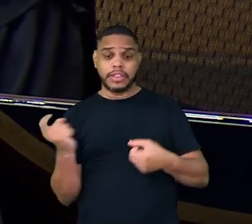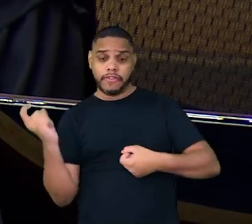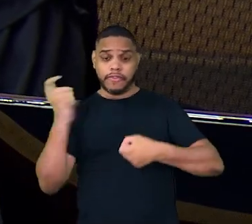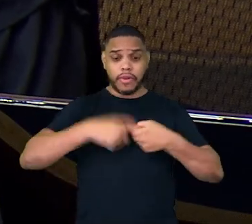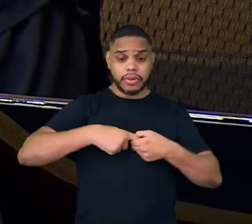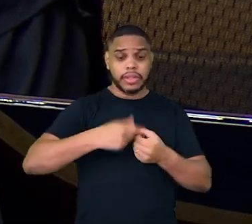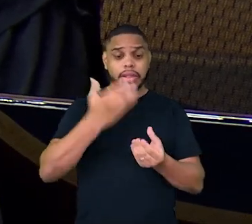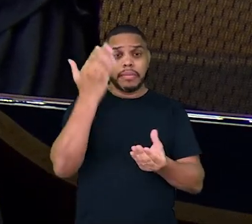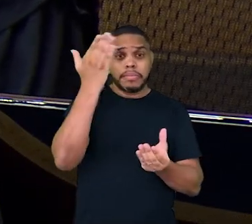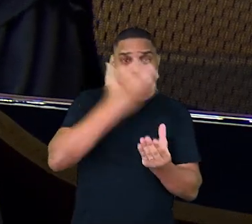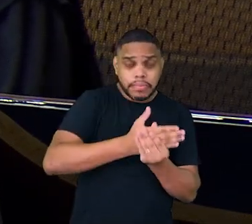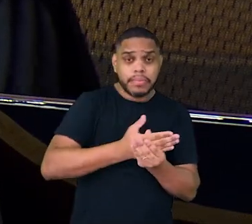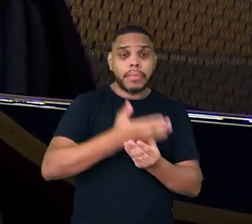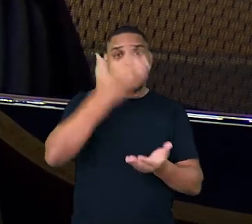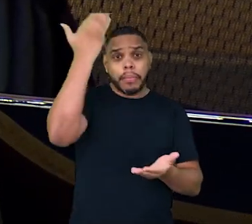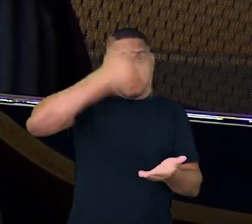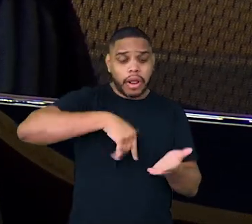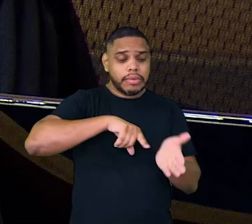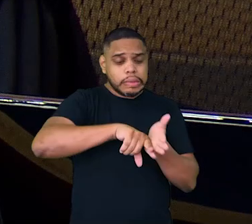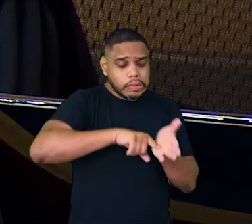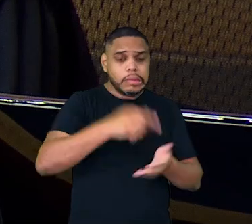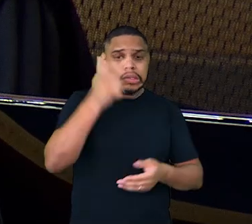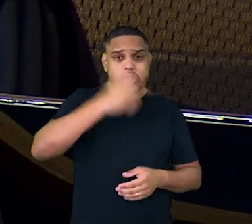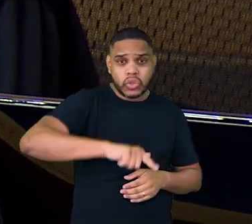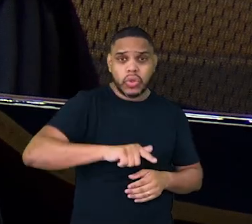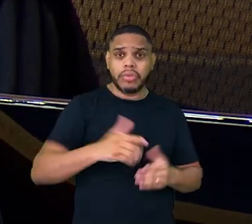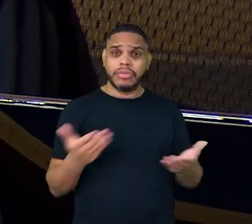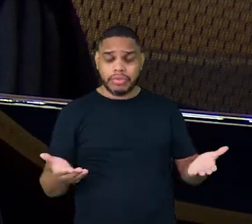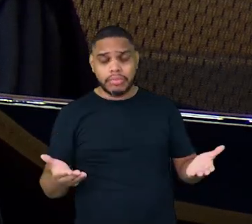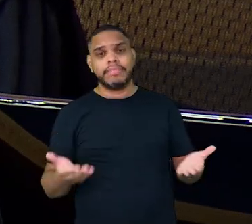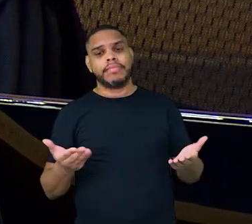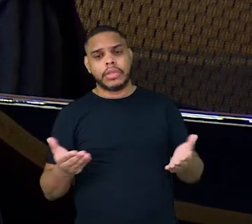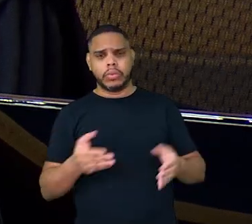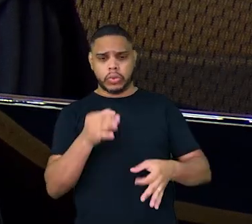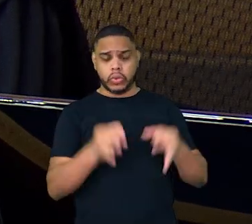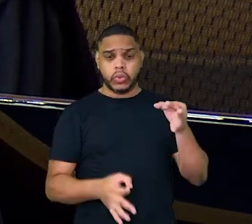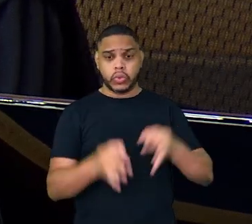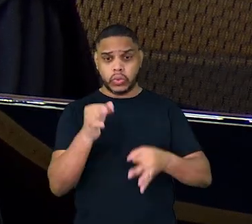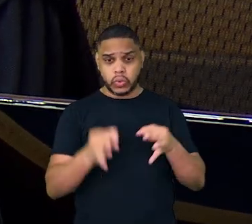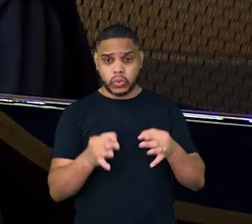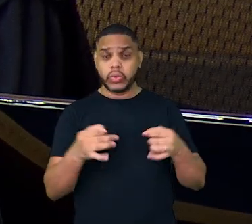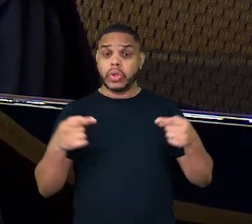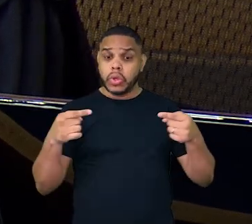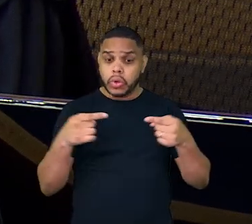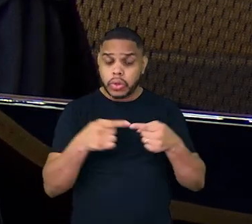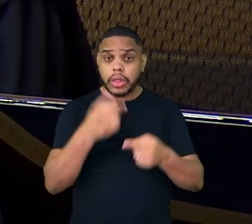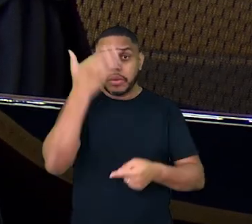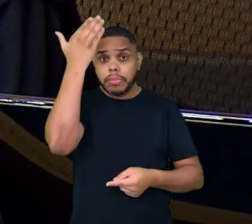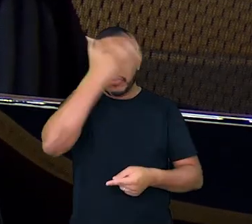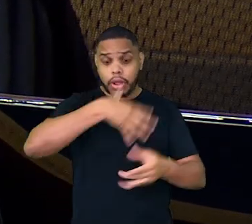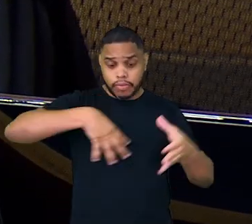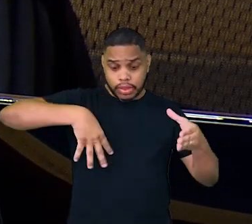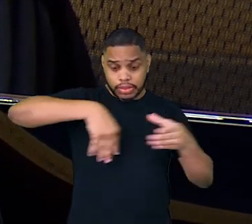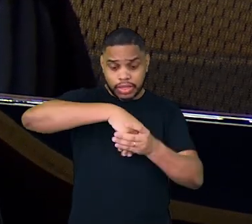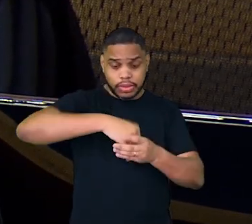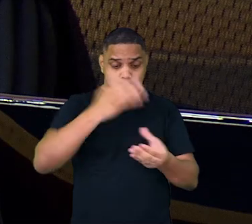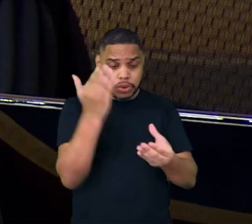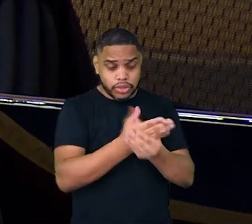rever provas. Aqui foi feita o julgamento de acordo com a prova,